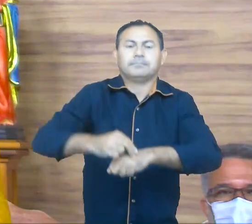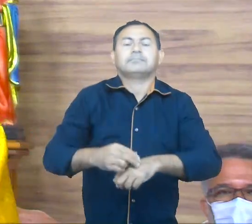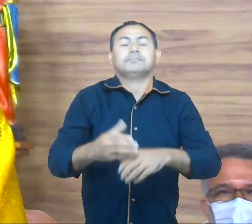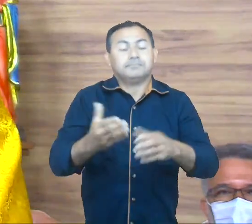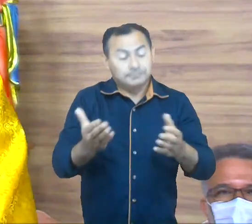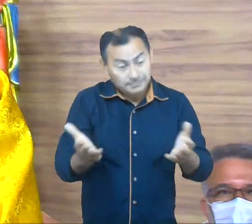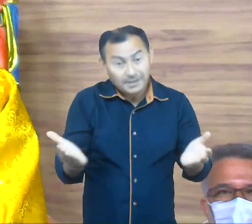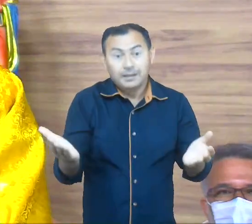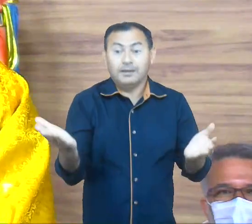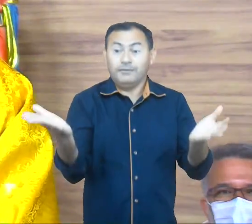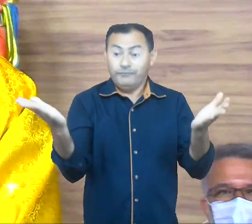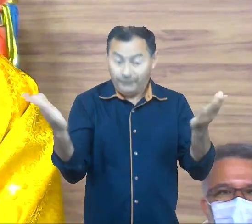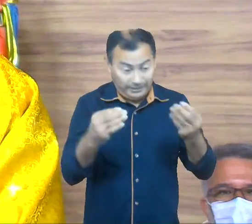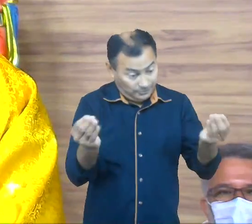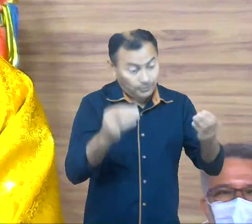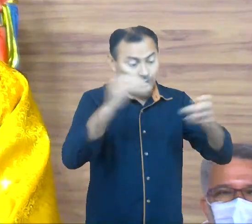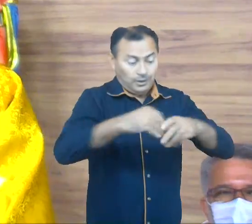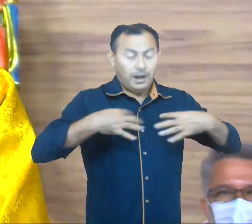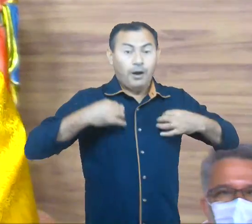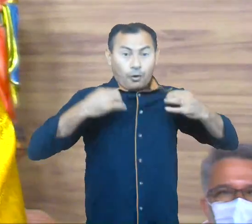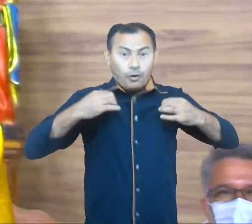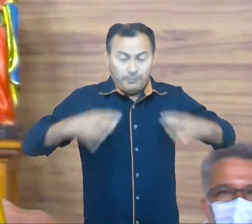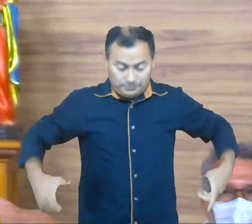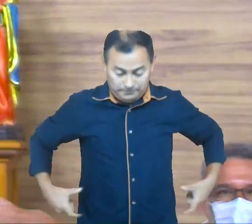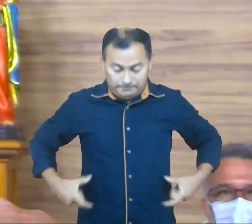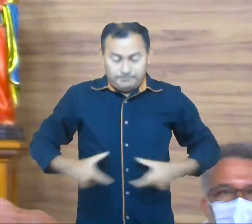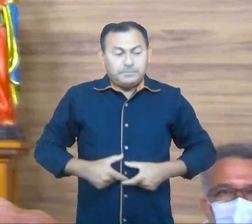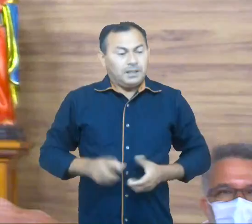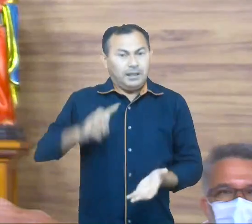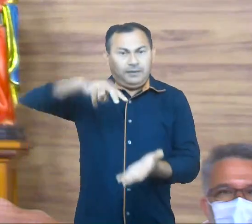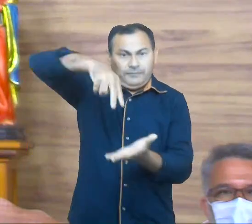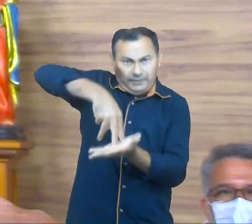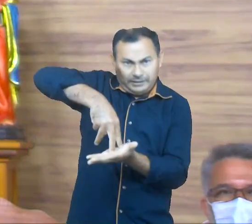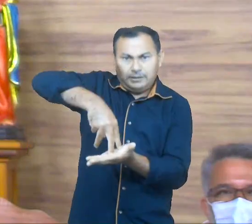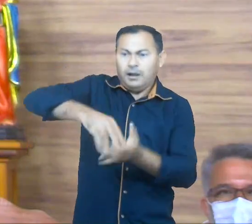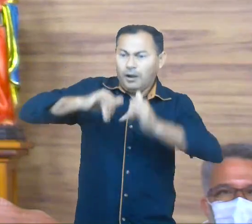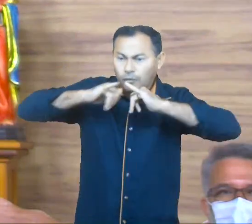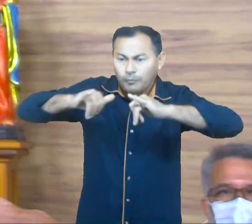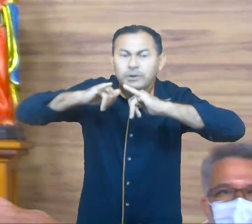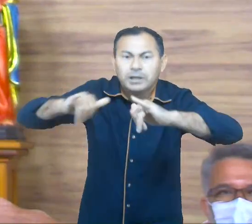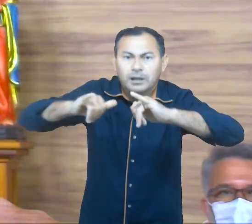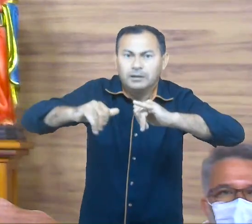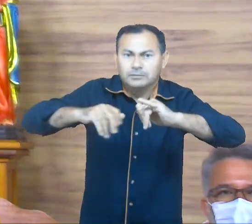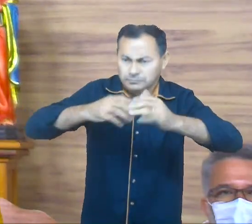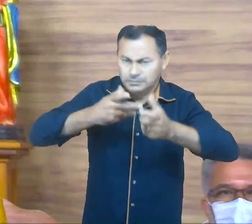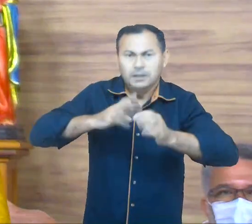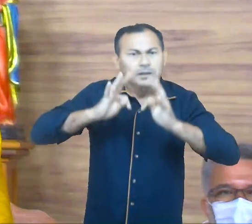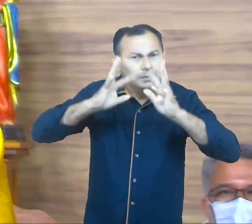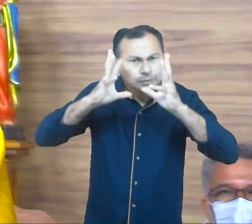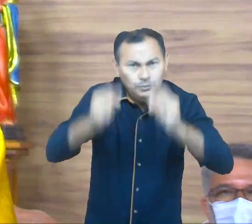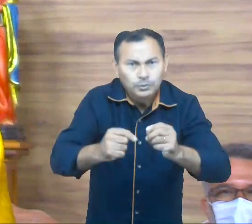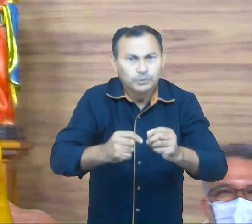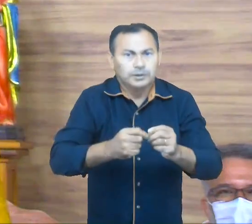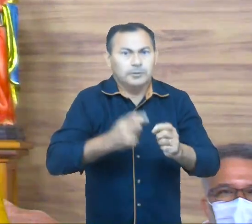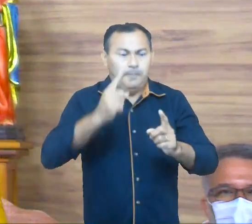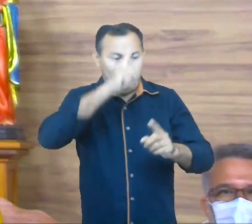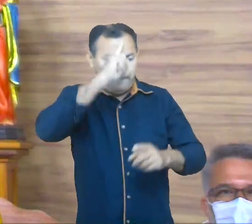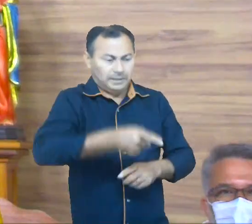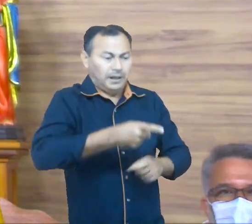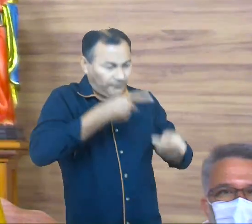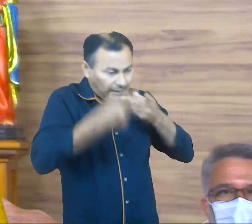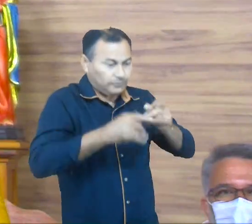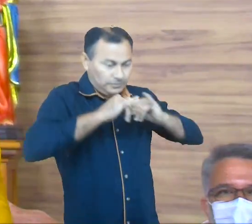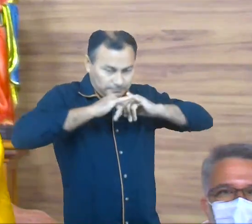Vamos, põe a roupa e o cinto, levanta-te, comunica-lhes tudo o que eu mandar